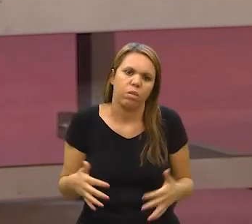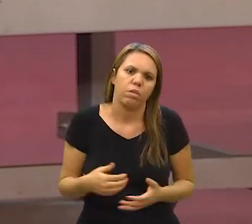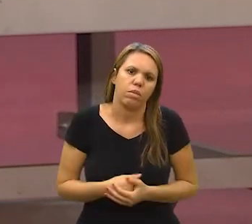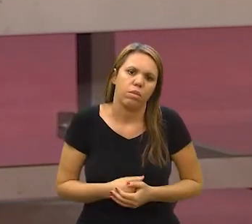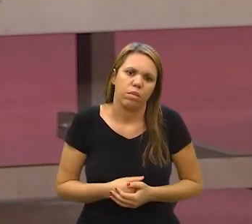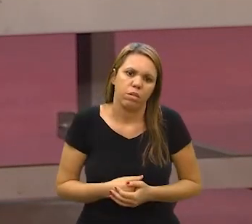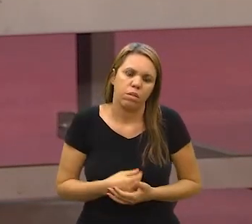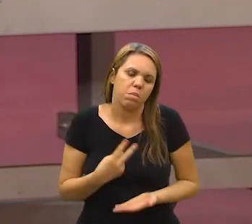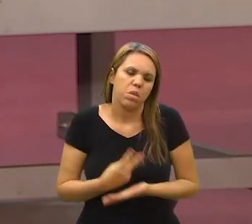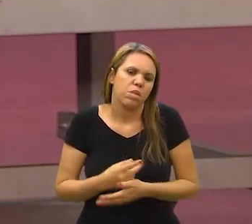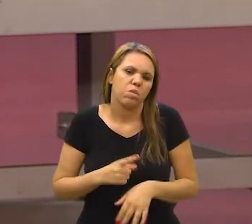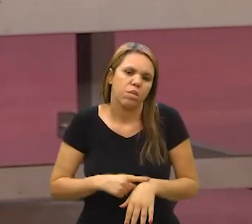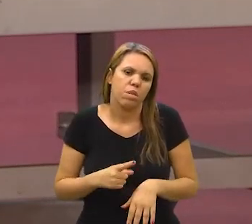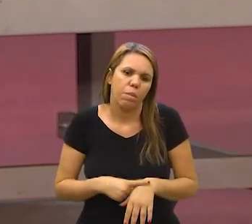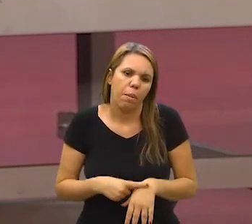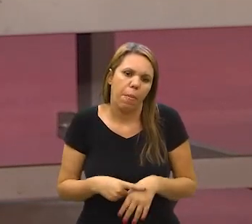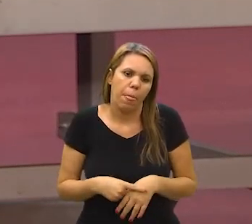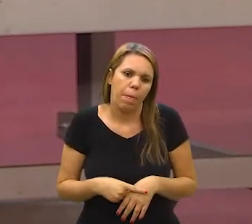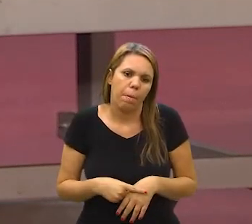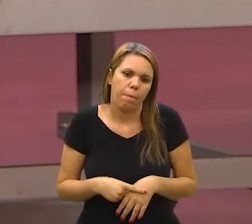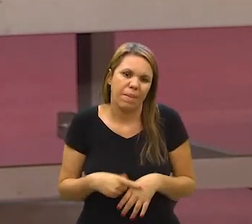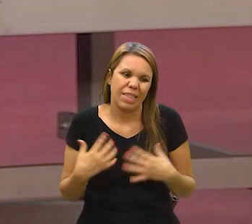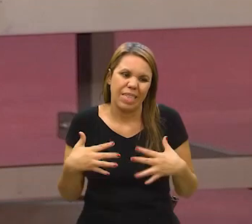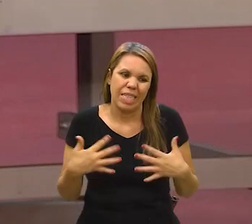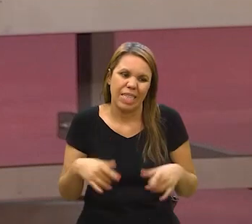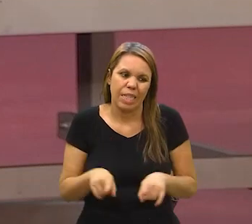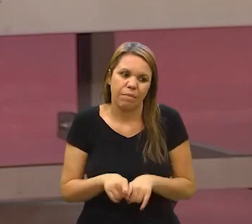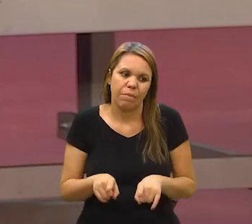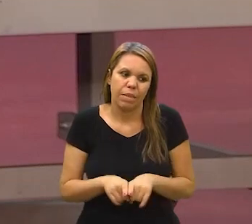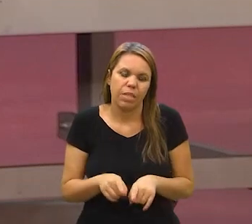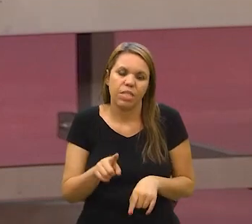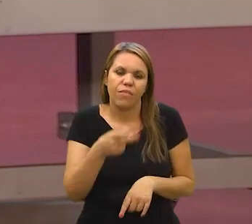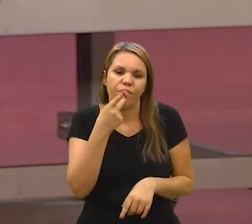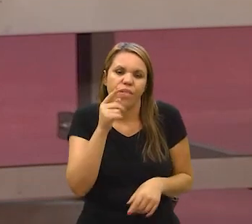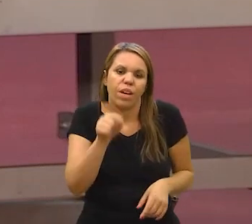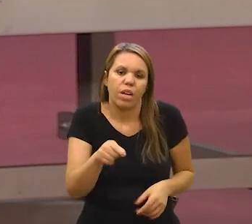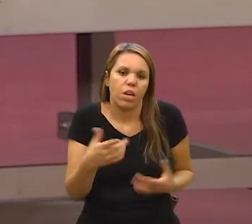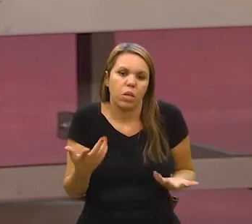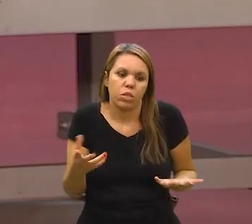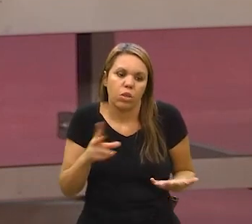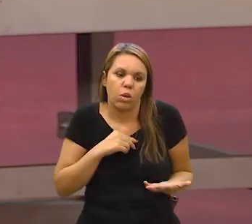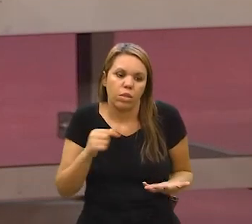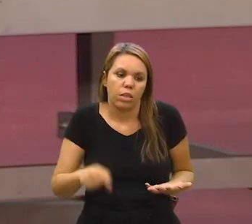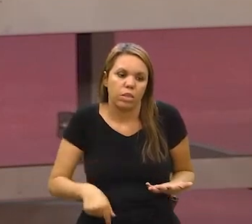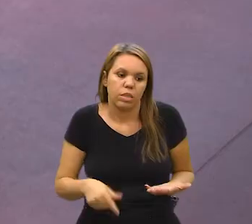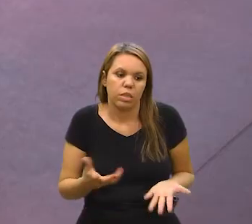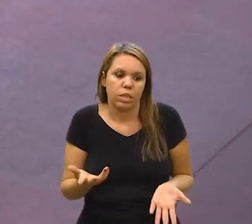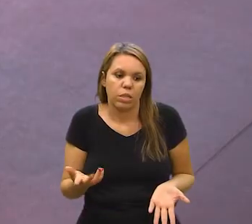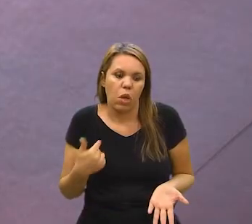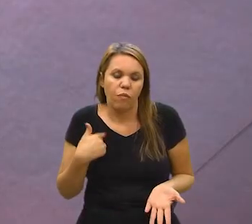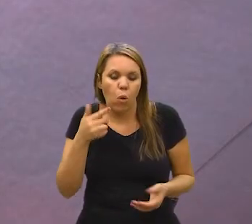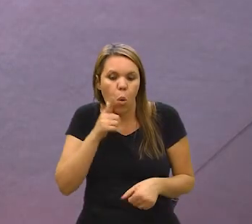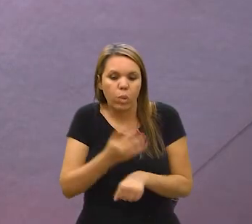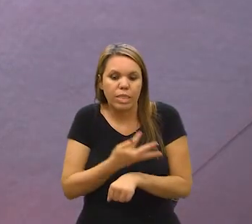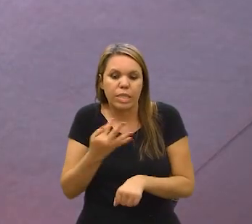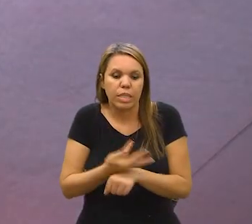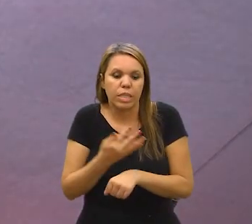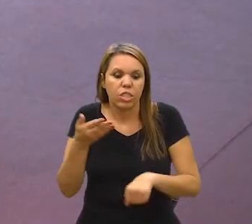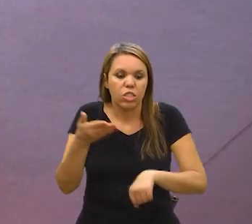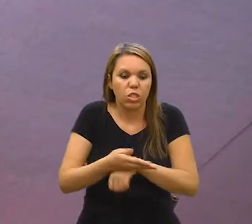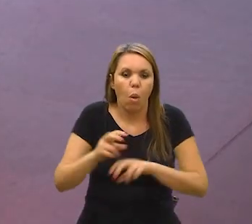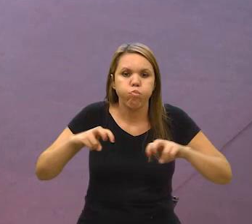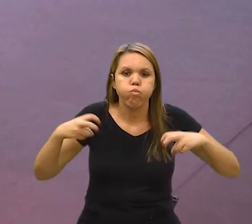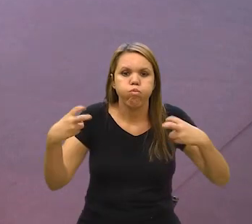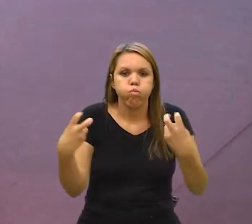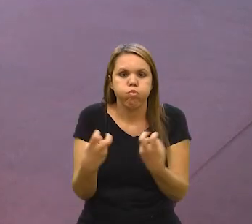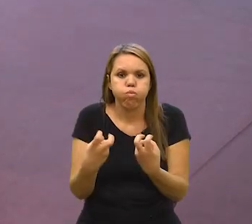fascinante. É fascinante, mas ao mesmo tempo é amedrontador, né? Porque você fala assim, nossa, cara, isso aqui é tudo muito grande, será que eu vou dar conta? Você